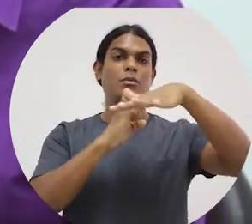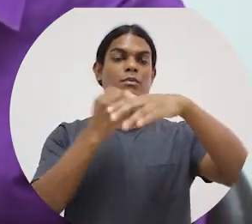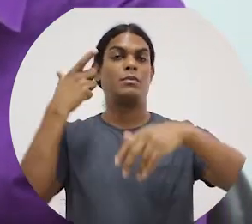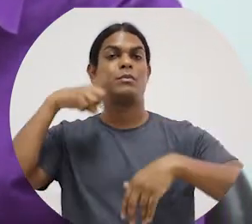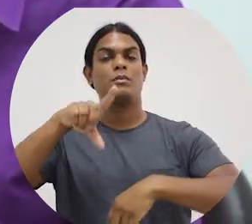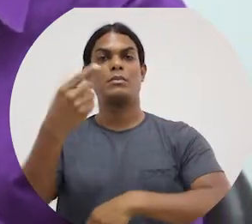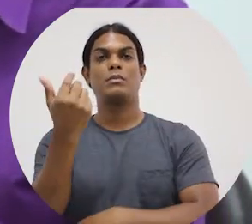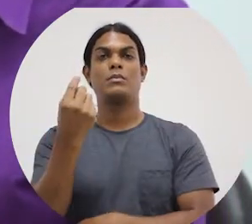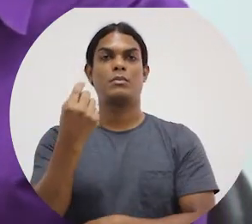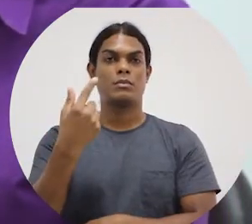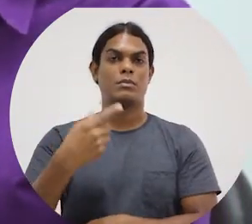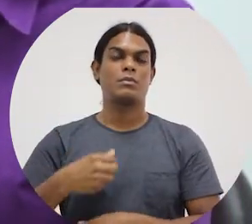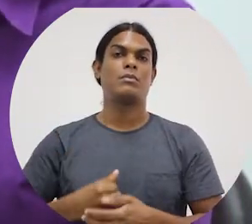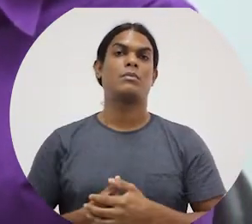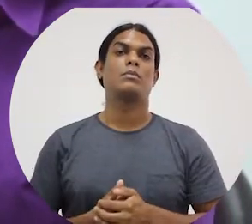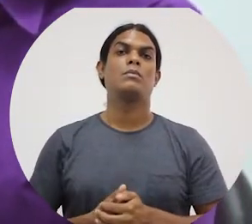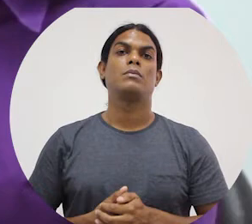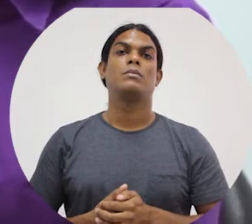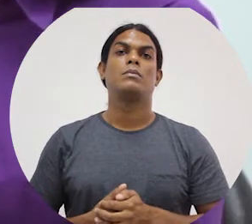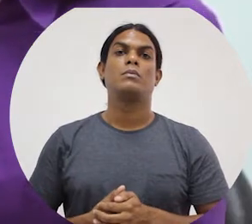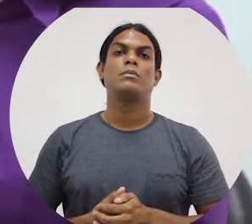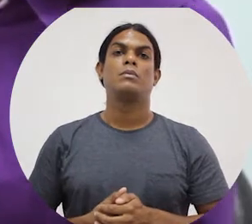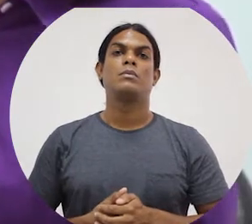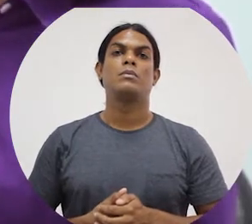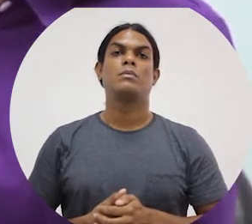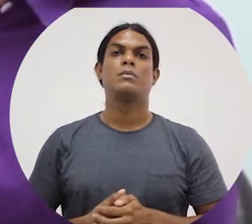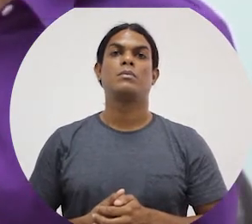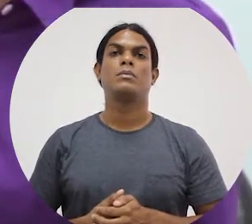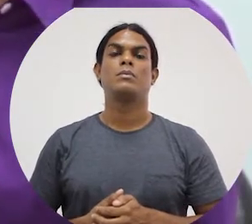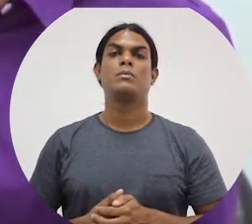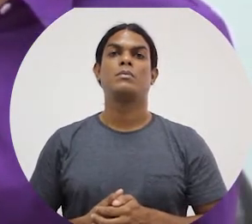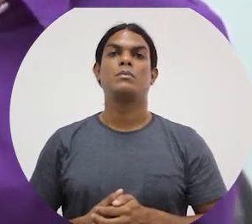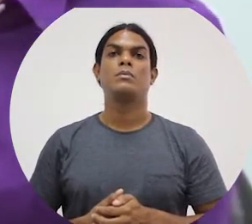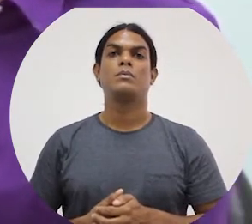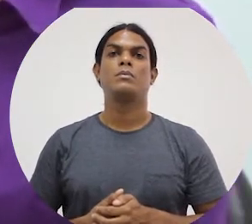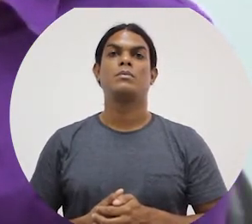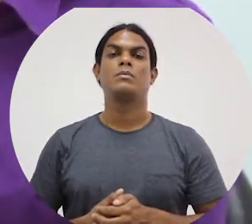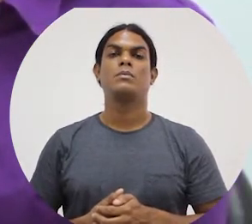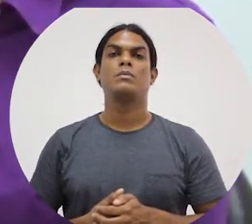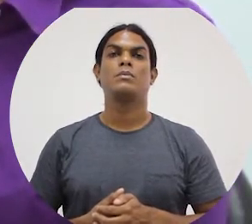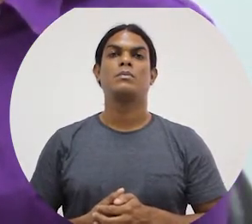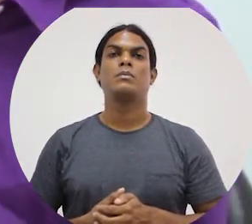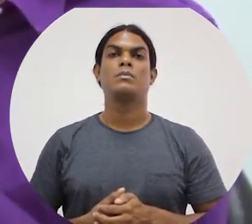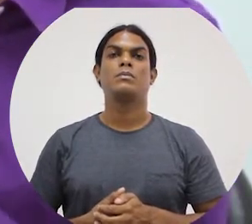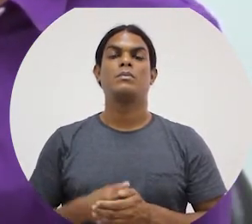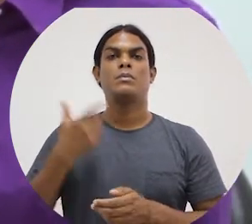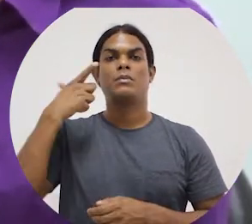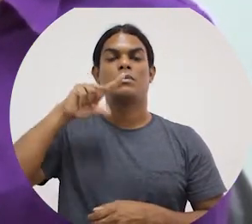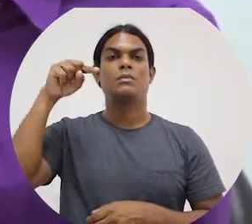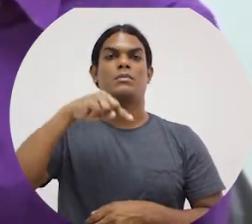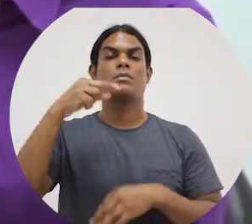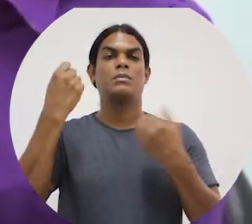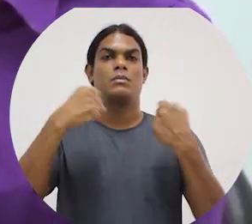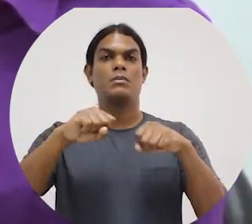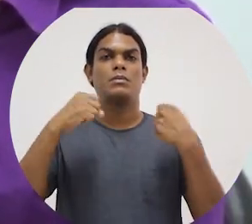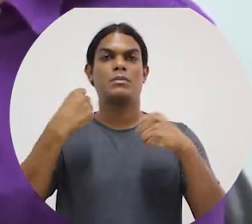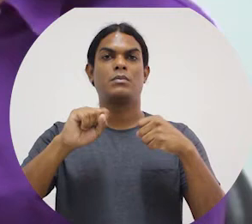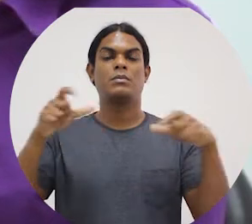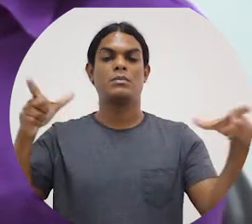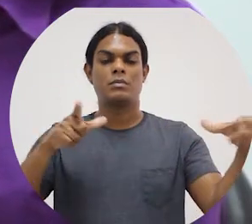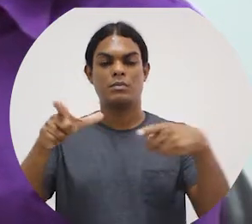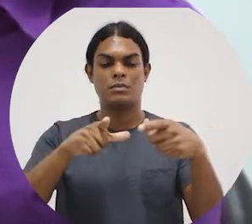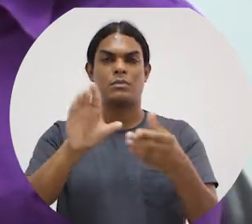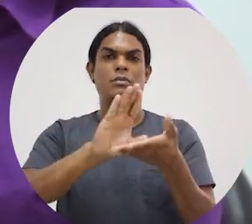lucro, principalmente, lógico, as empresas privadas, e com isso, para conseguir isso, elas